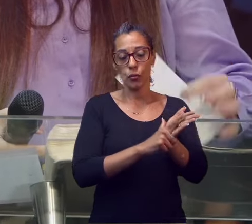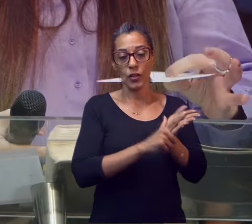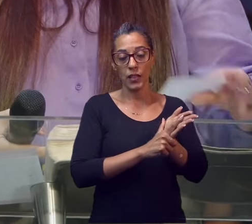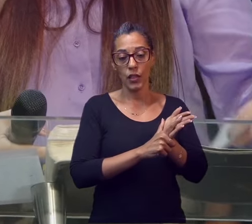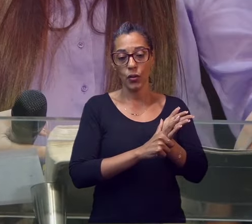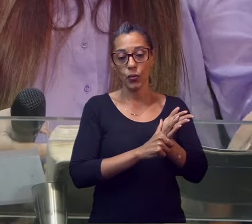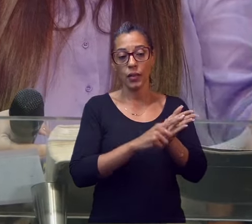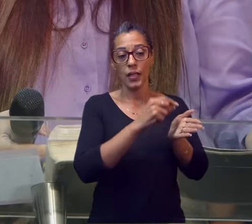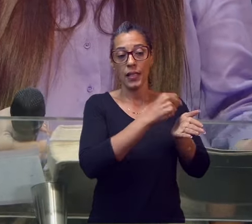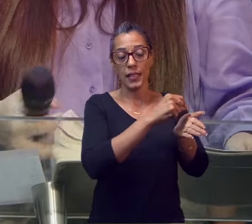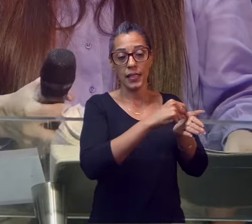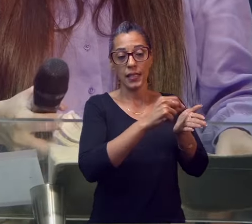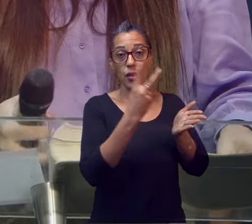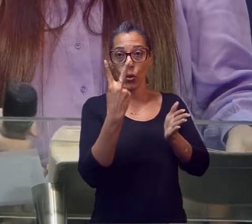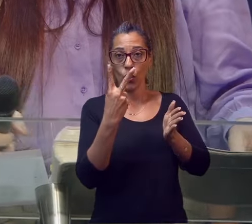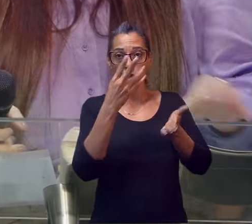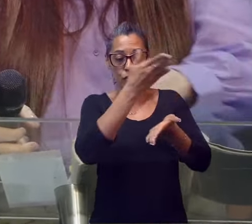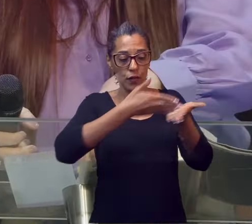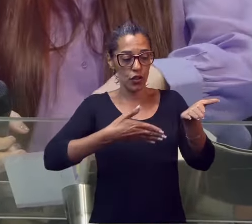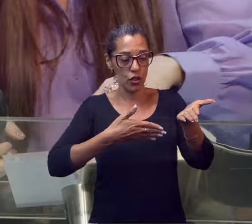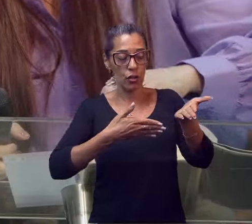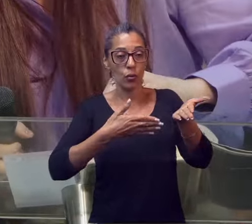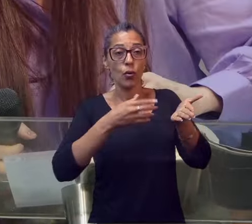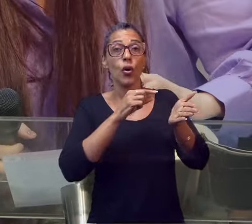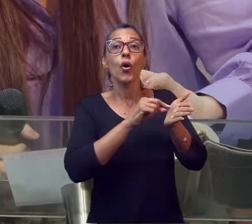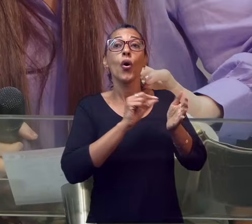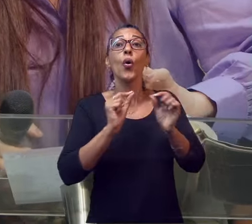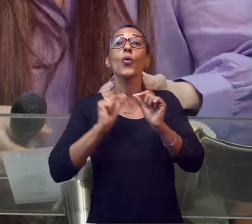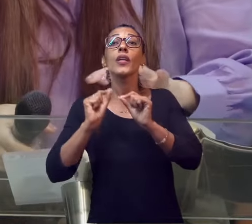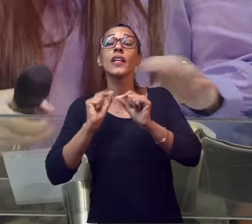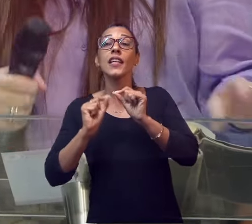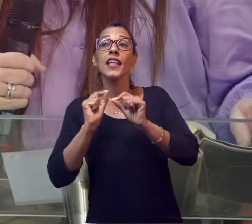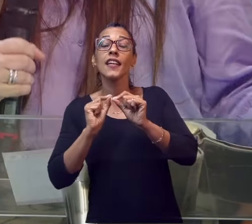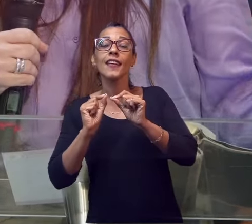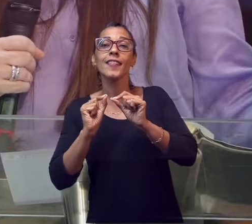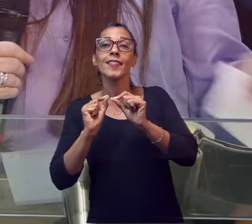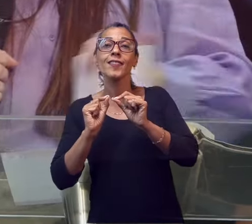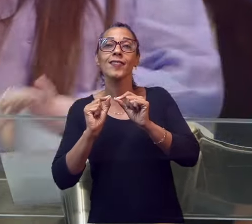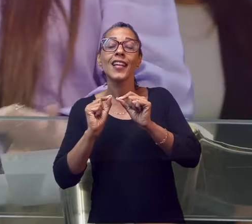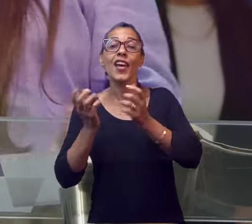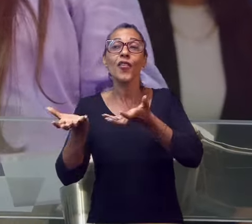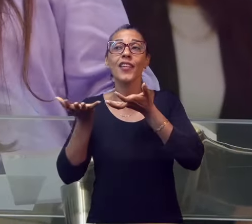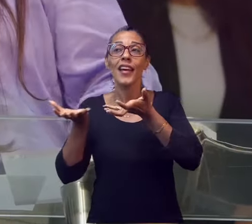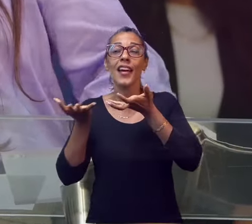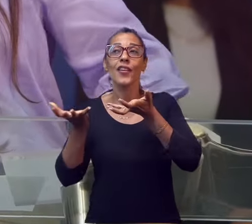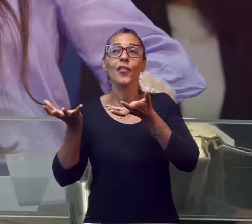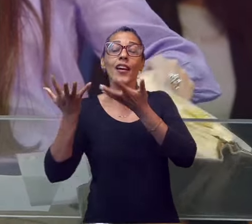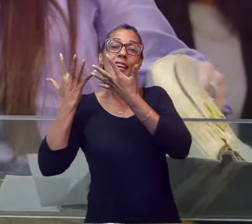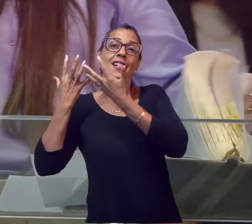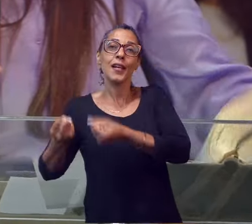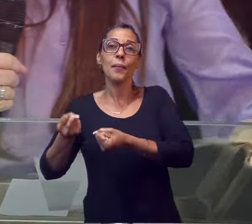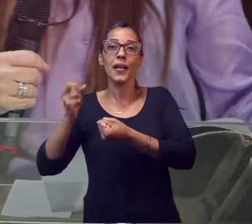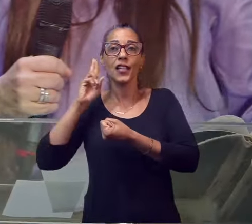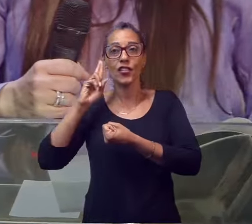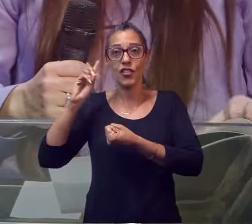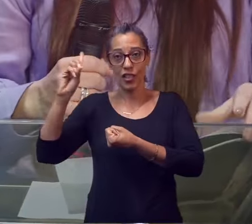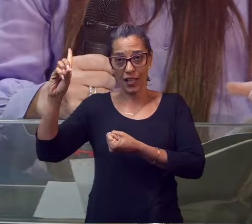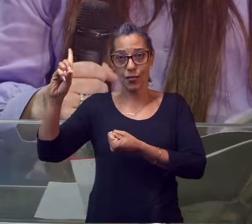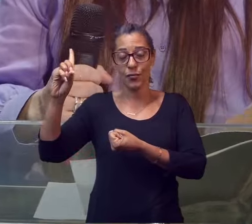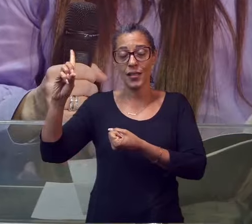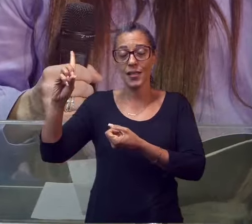a gente quer receber muito de Deus e oferecemos muito pouco pega esse papel